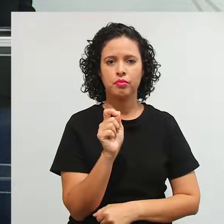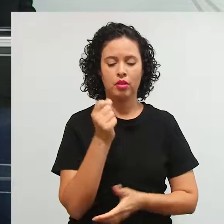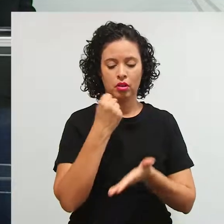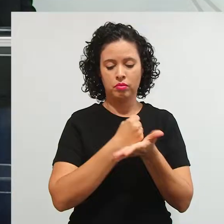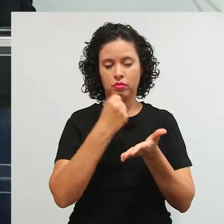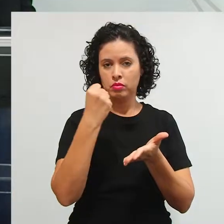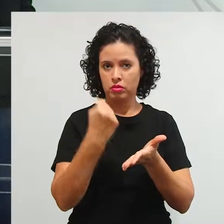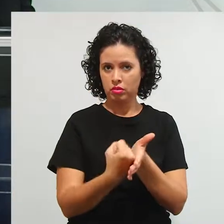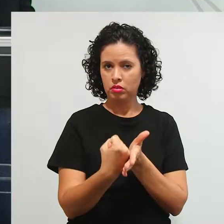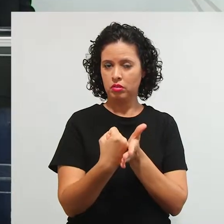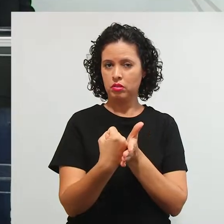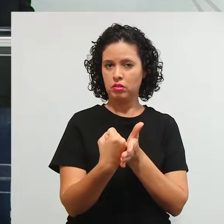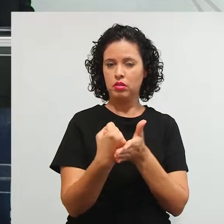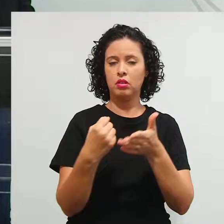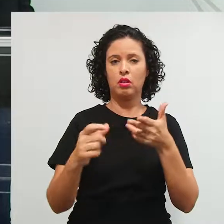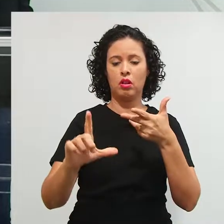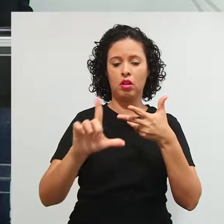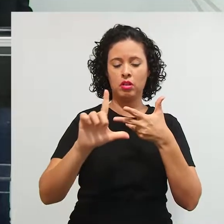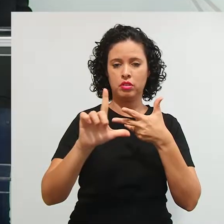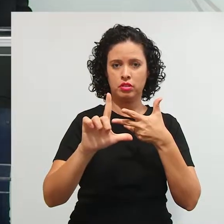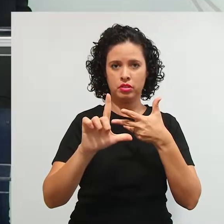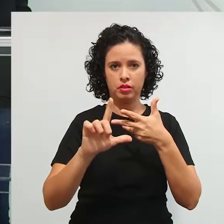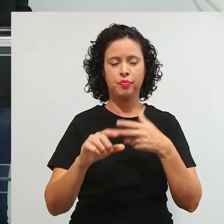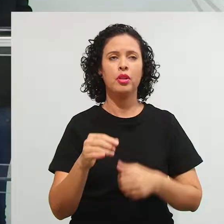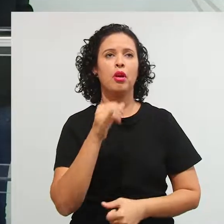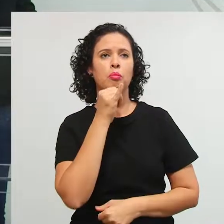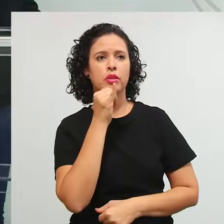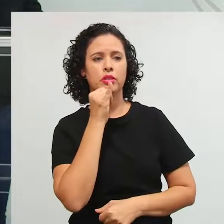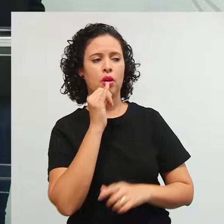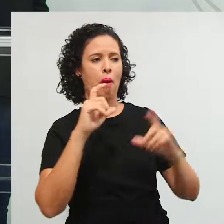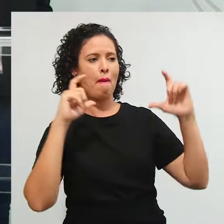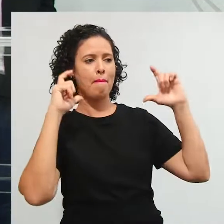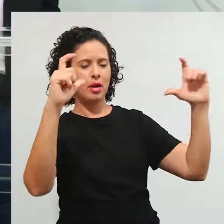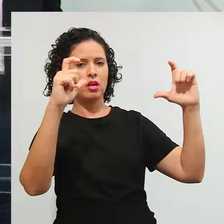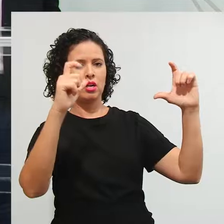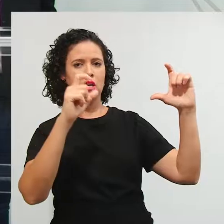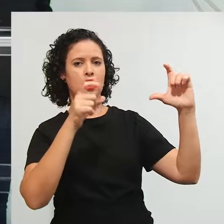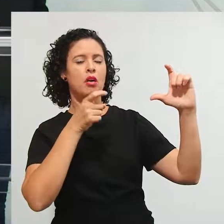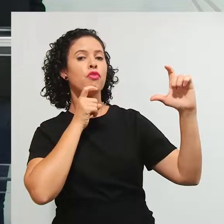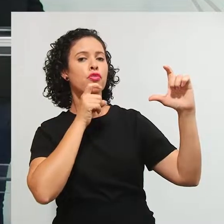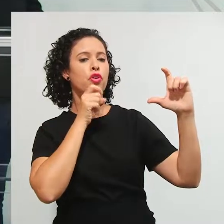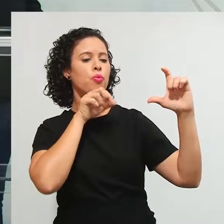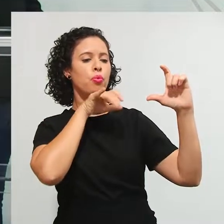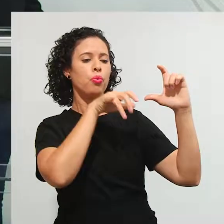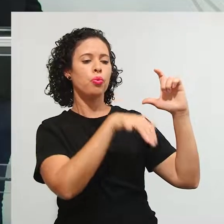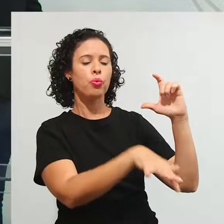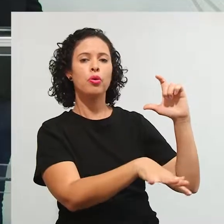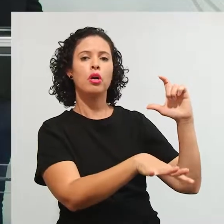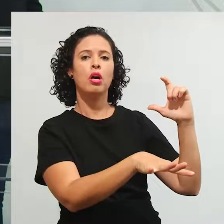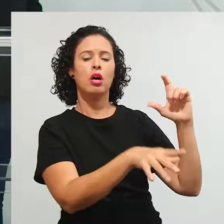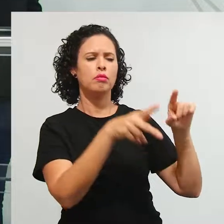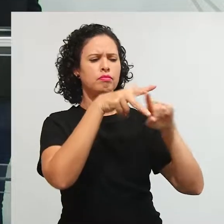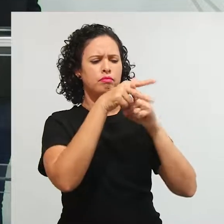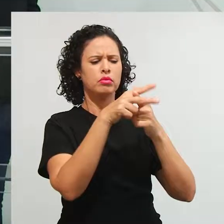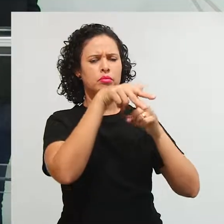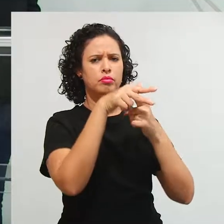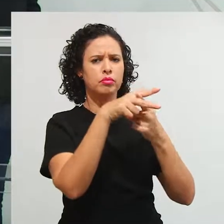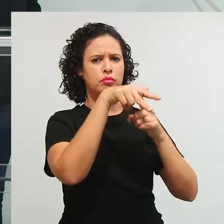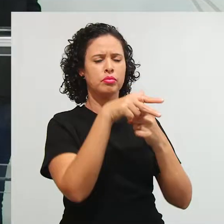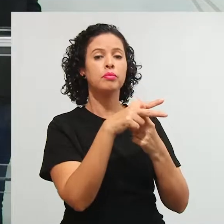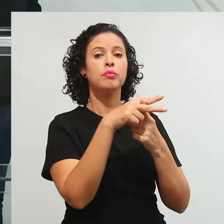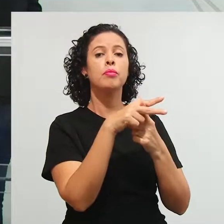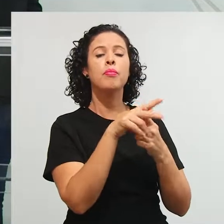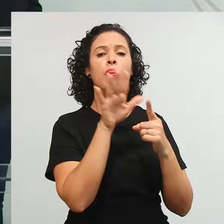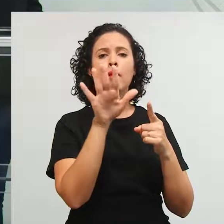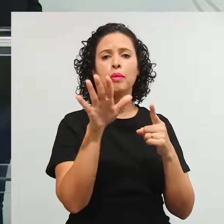do legislativo. Então vamos lá, eu vou fazer manutenção de ar-condicionado e lá durante